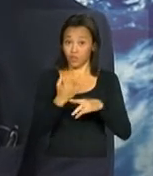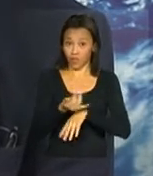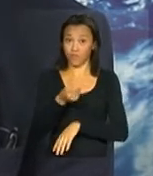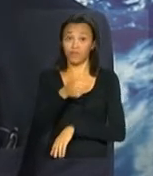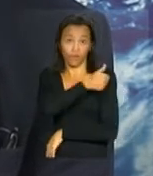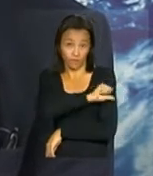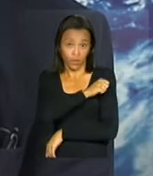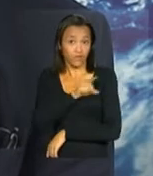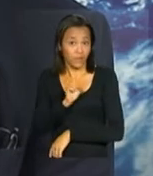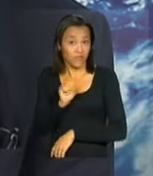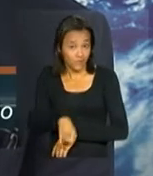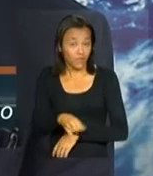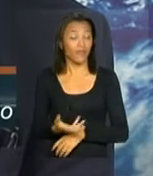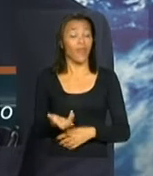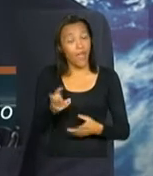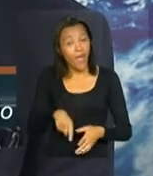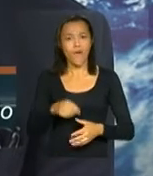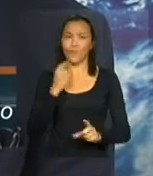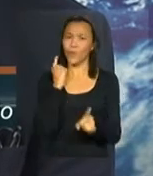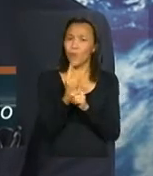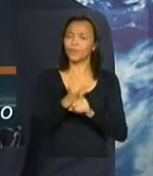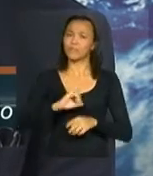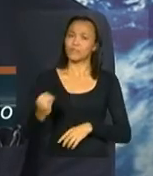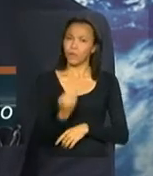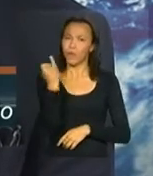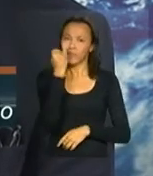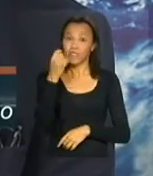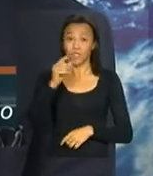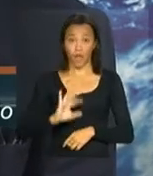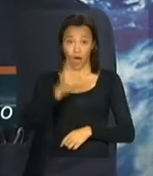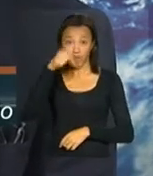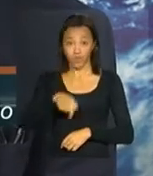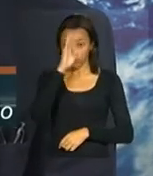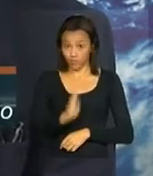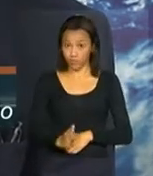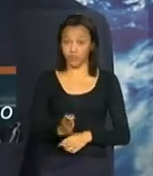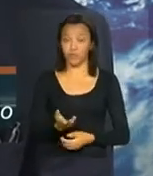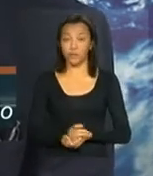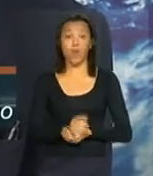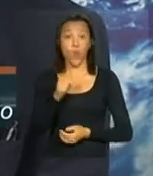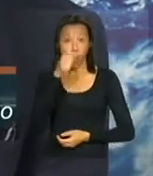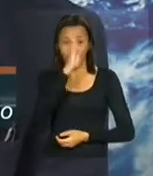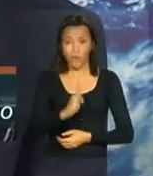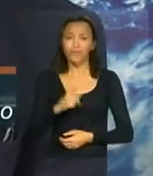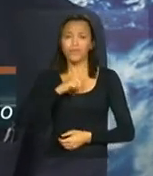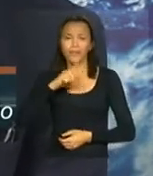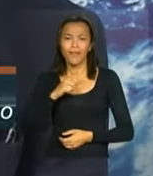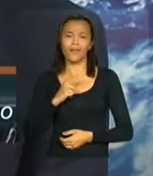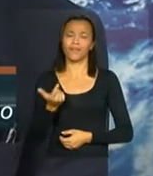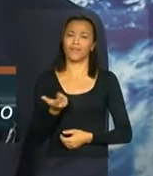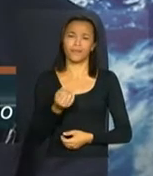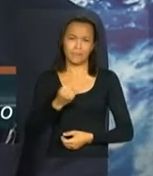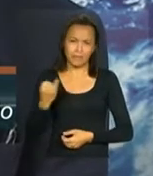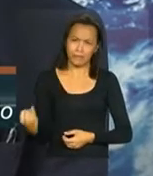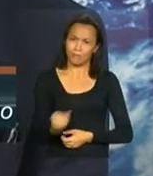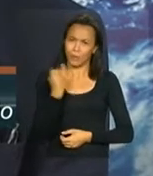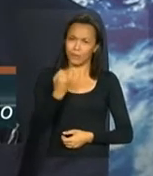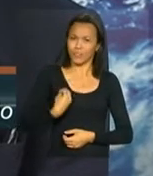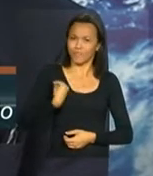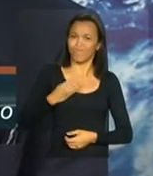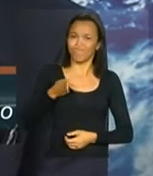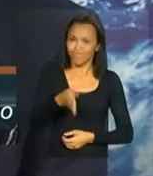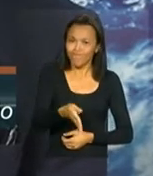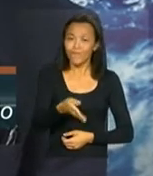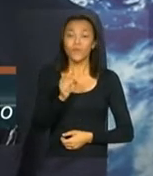Janeiro sim porque isso foi uma conferência importante realizada aqui no Brasil onde o Brasil teve uma participação importante